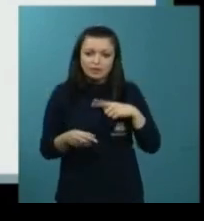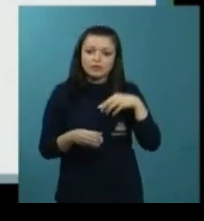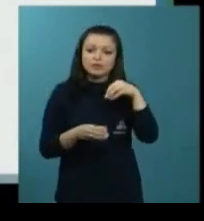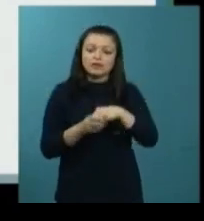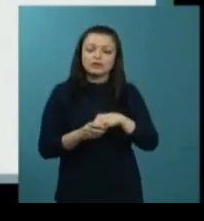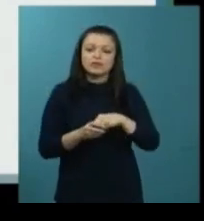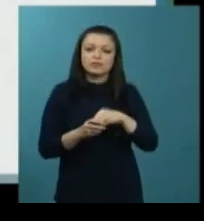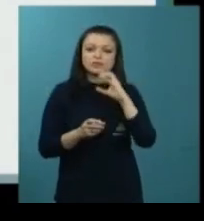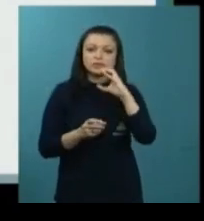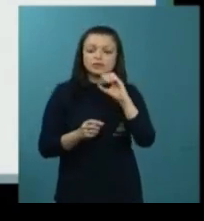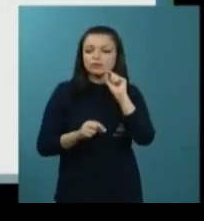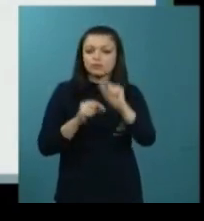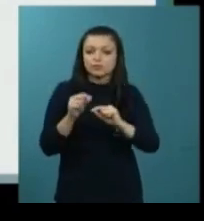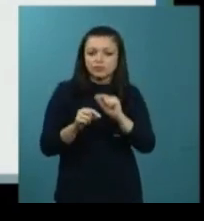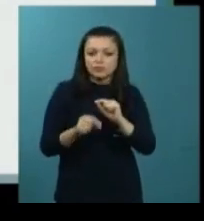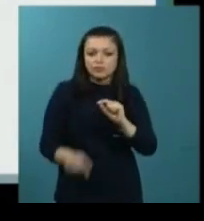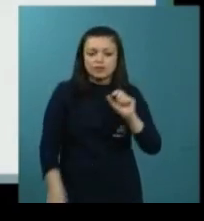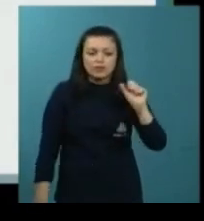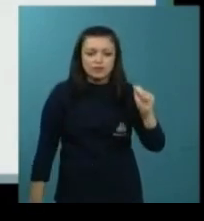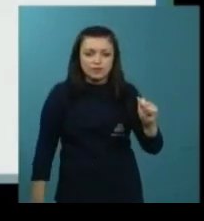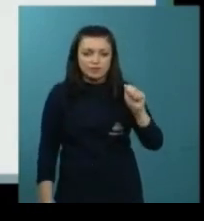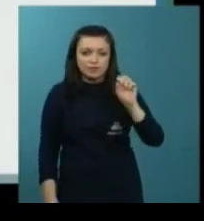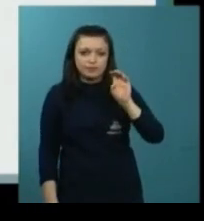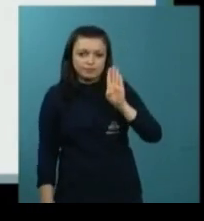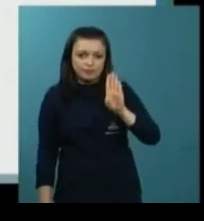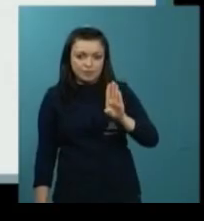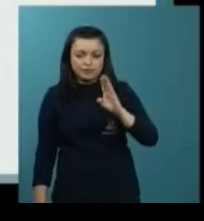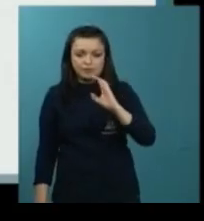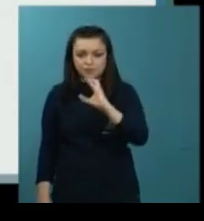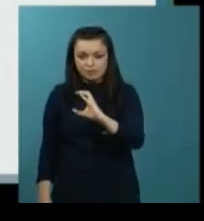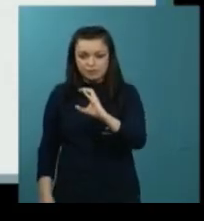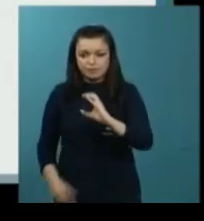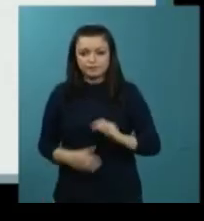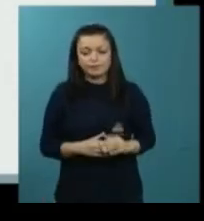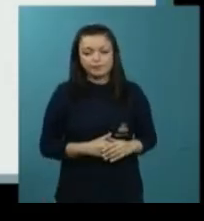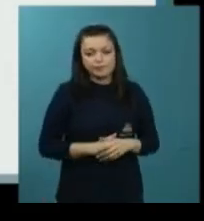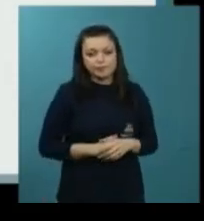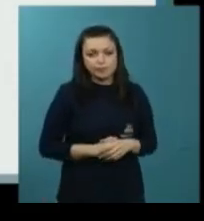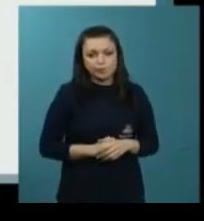cujos elementos são A, B, C,